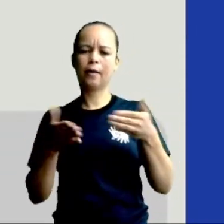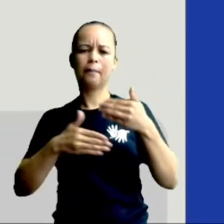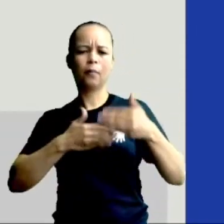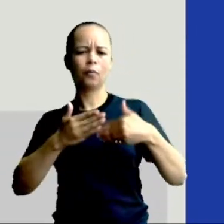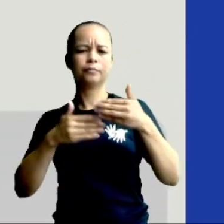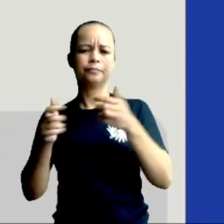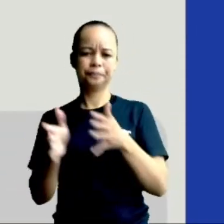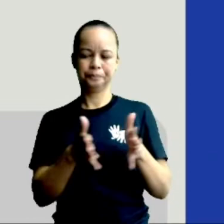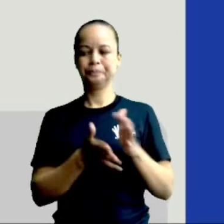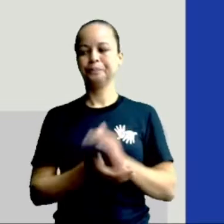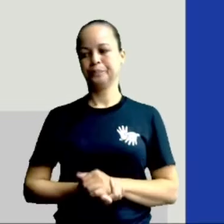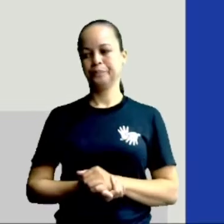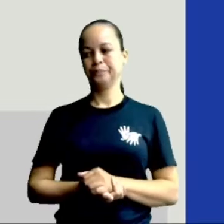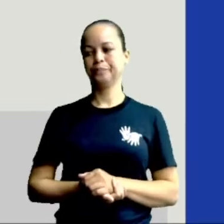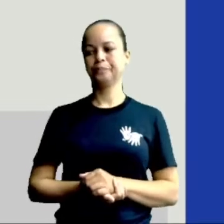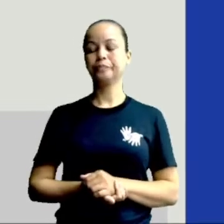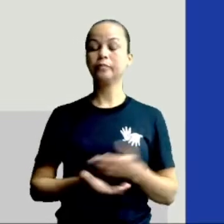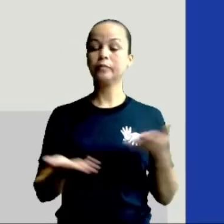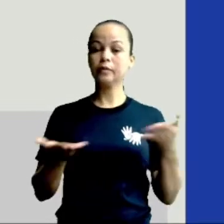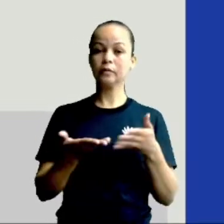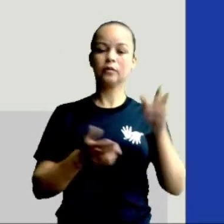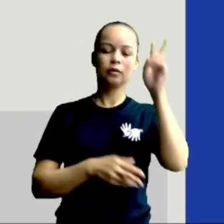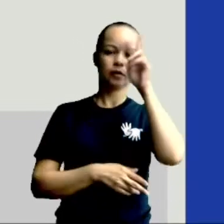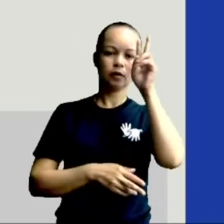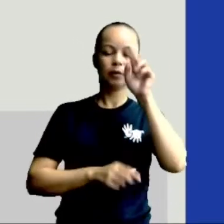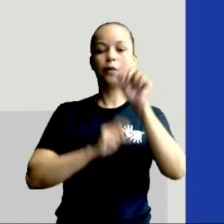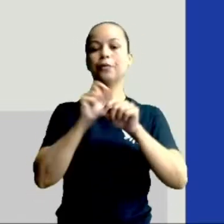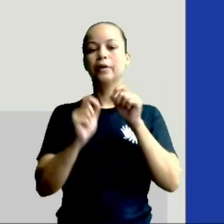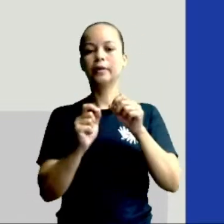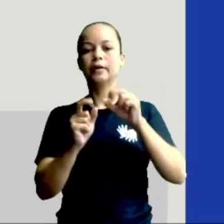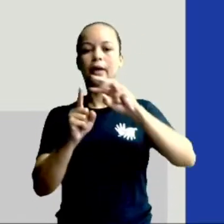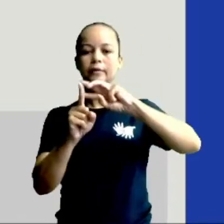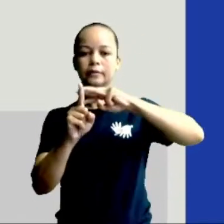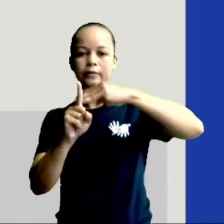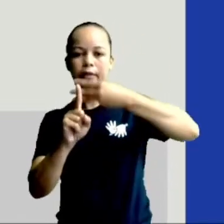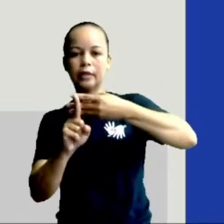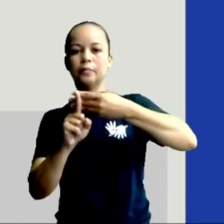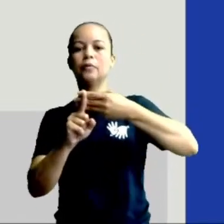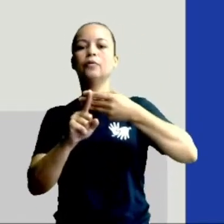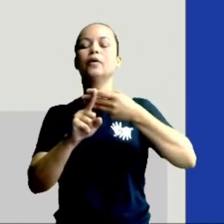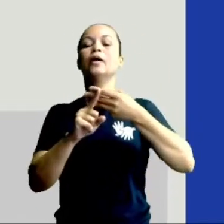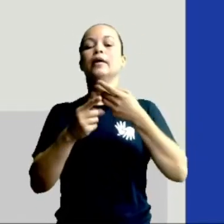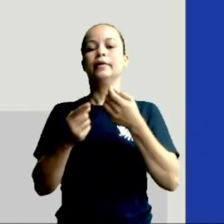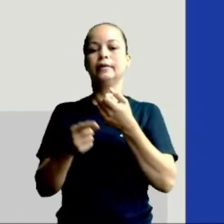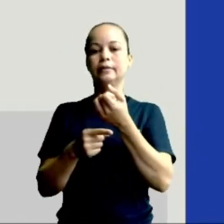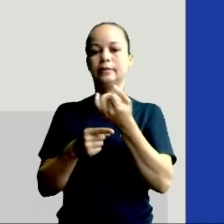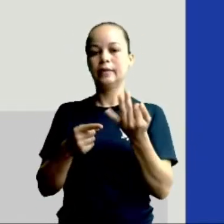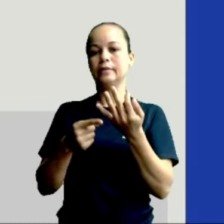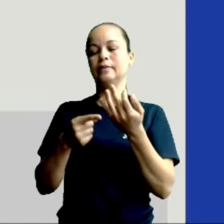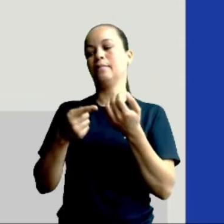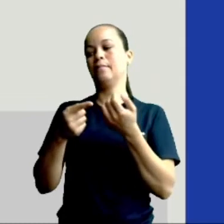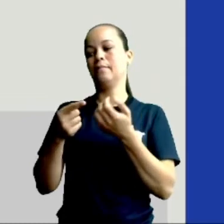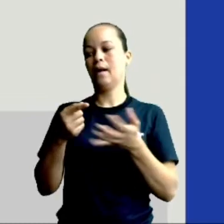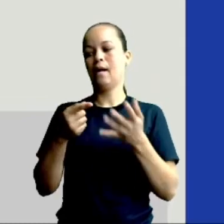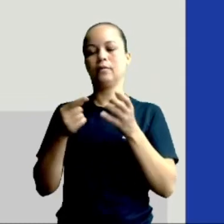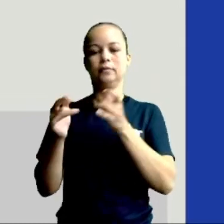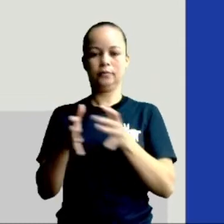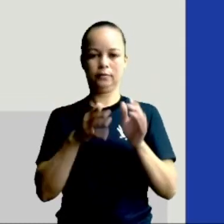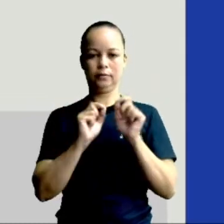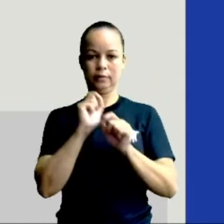aqui lembrar um pouquinho de triplo e terça parte. Por que eu preciso lembrar triplo e terça parte? Porque